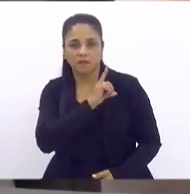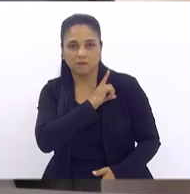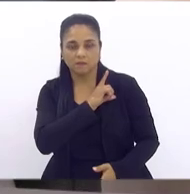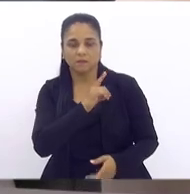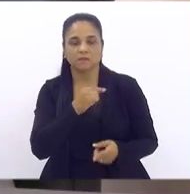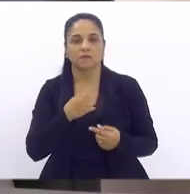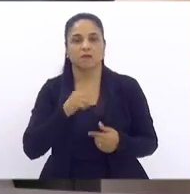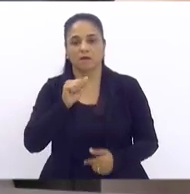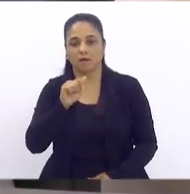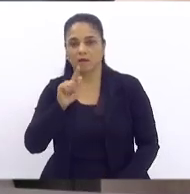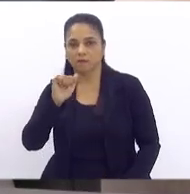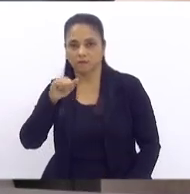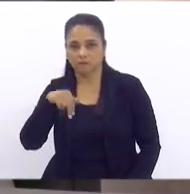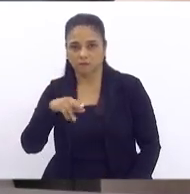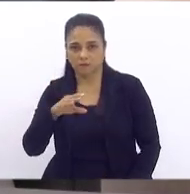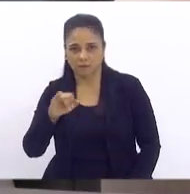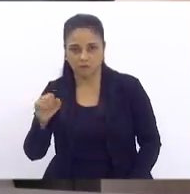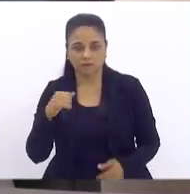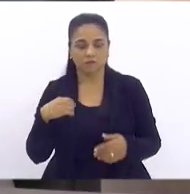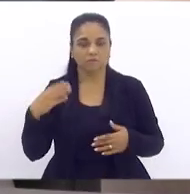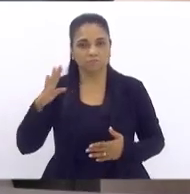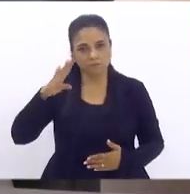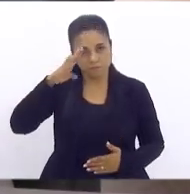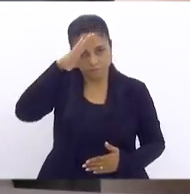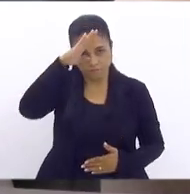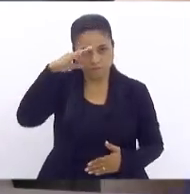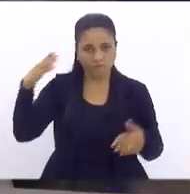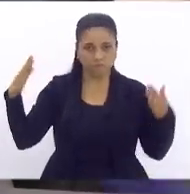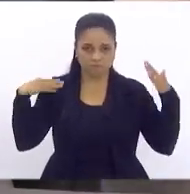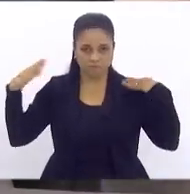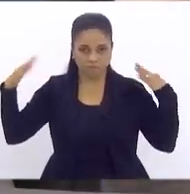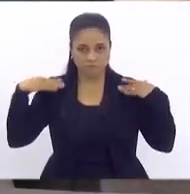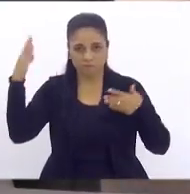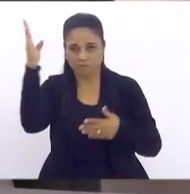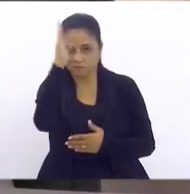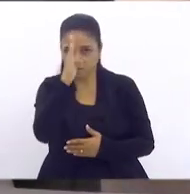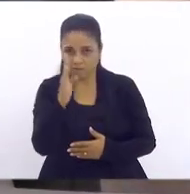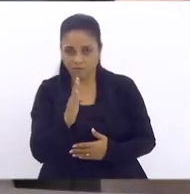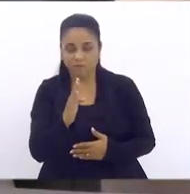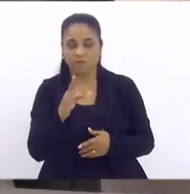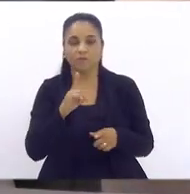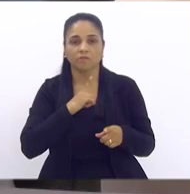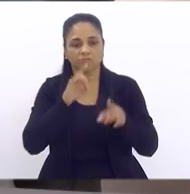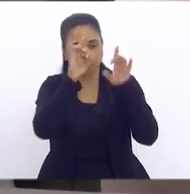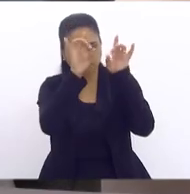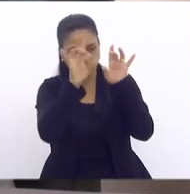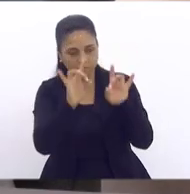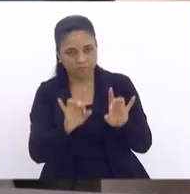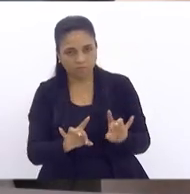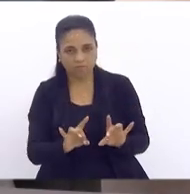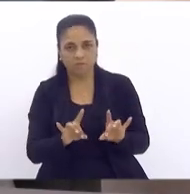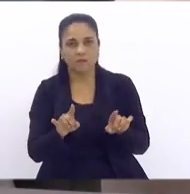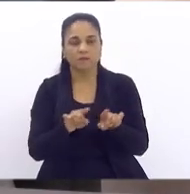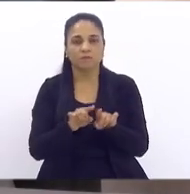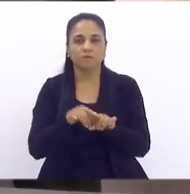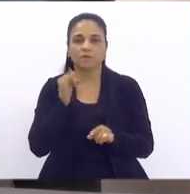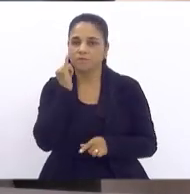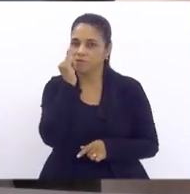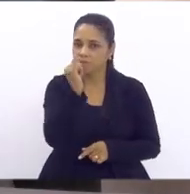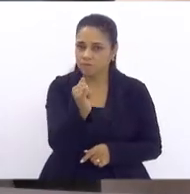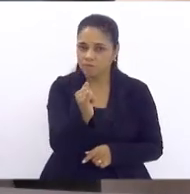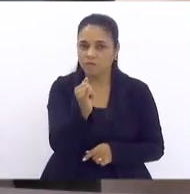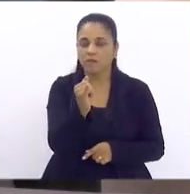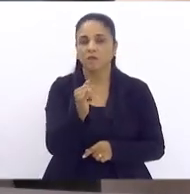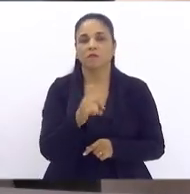Brasil, nos casos que é demandada por estes agentes específicos e, como também falado,